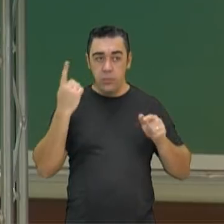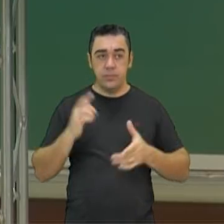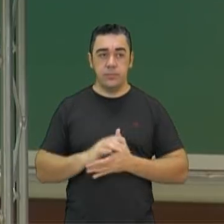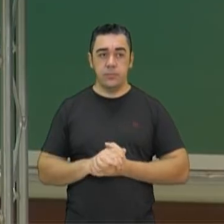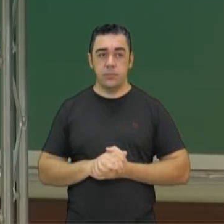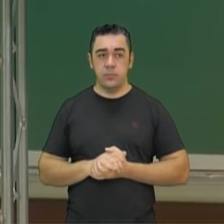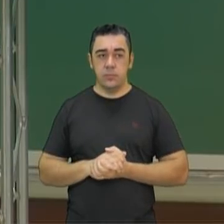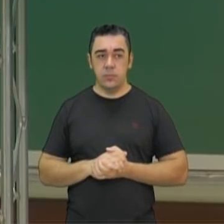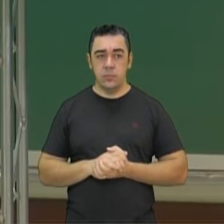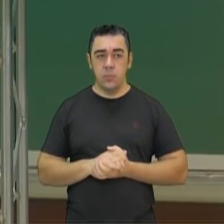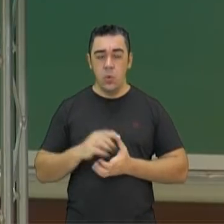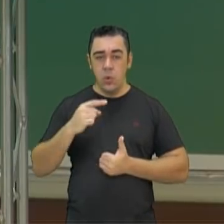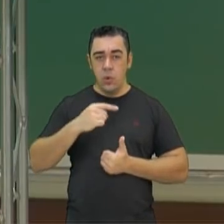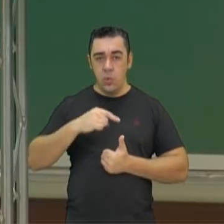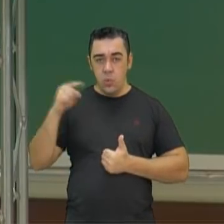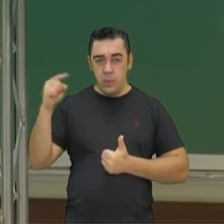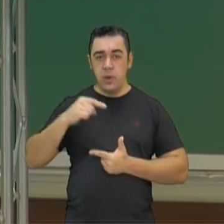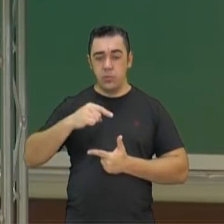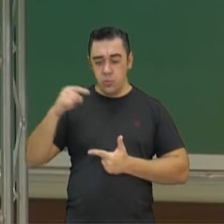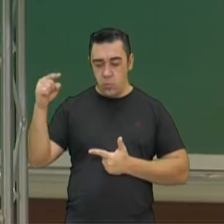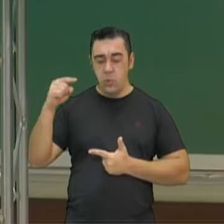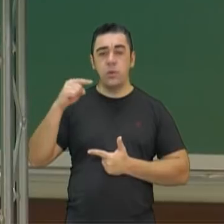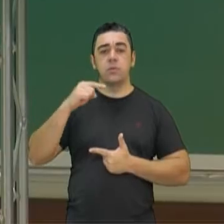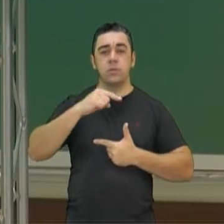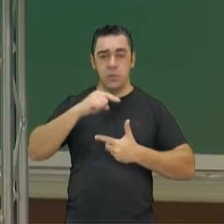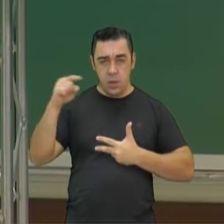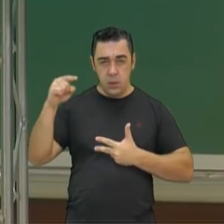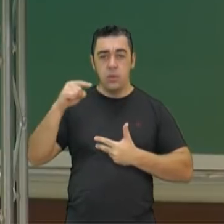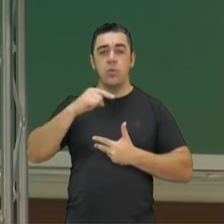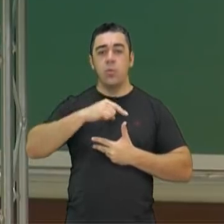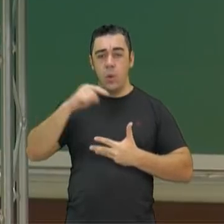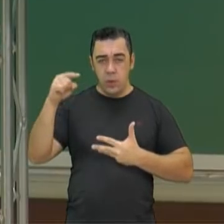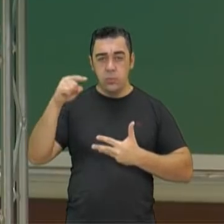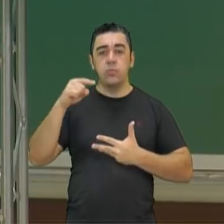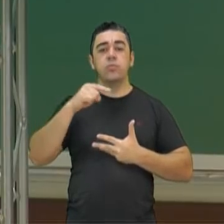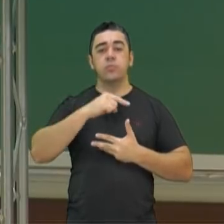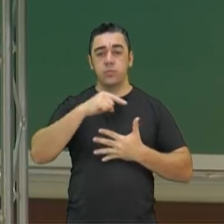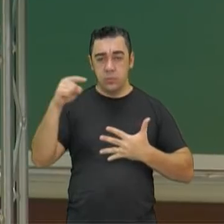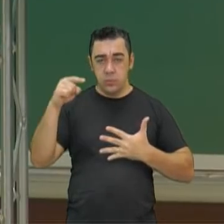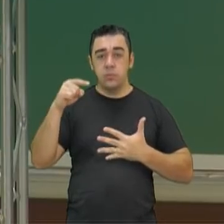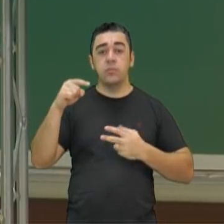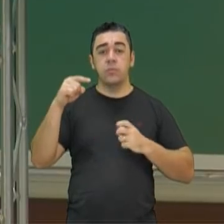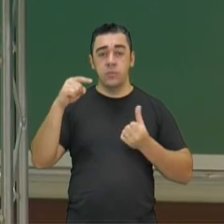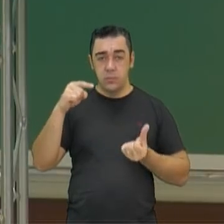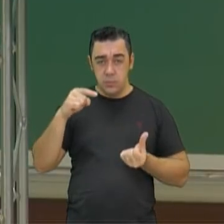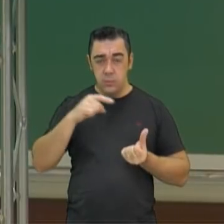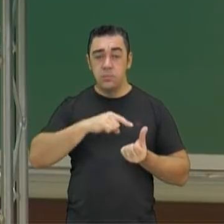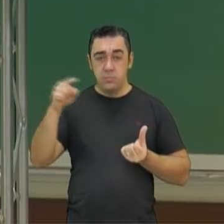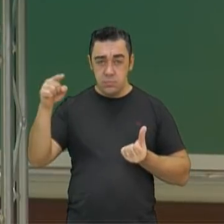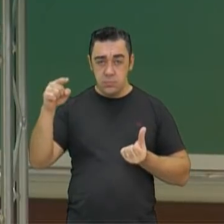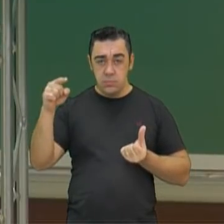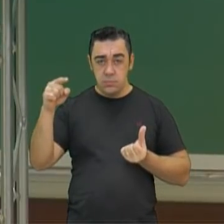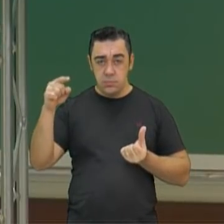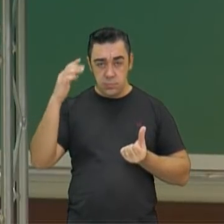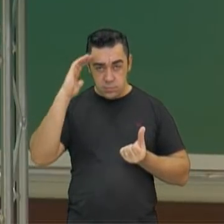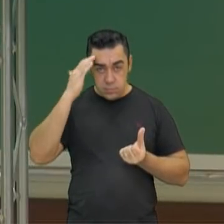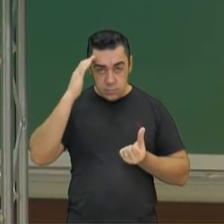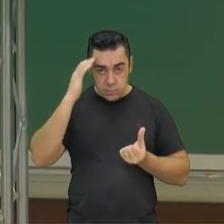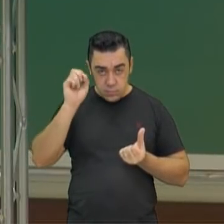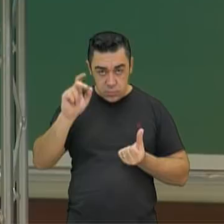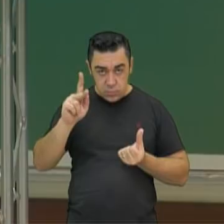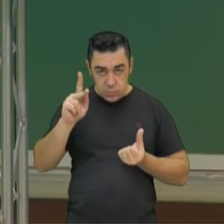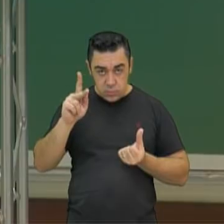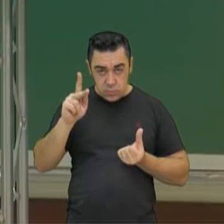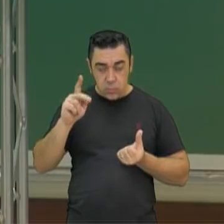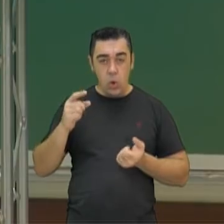ó. 1, 2, 3, 4, 5, 6, ok? Então,